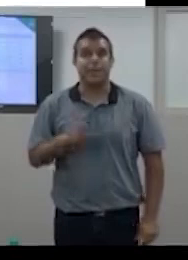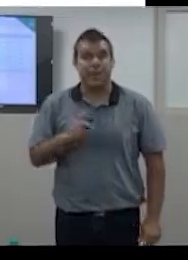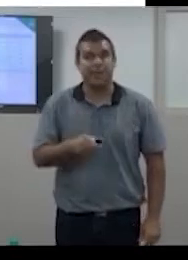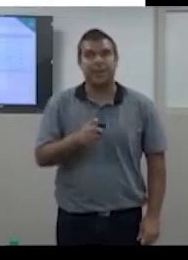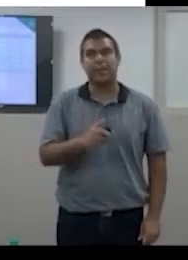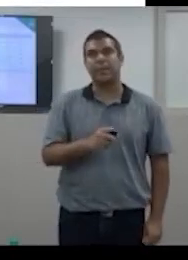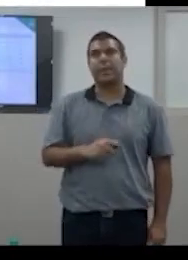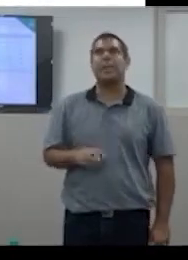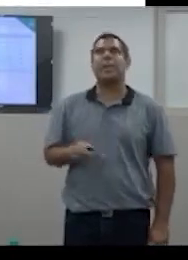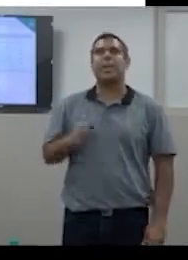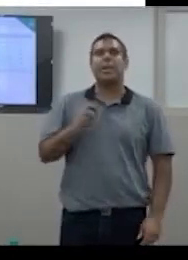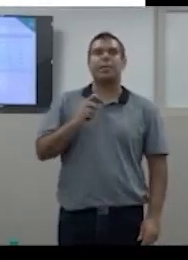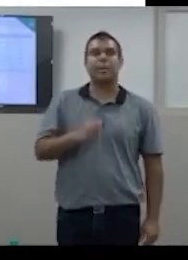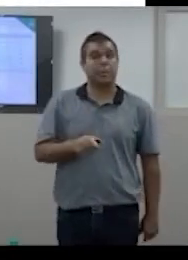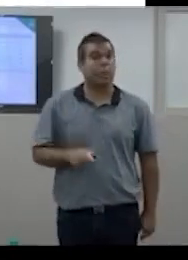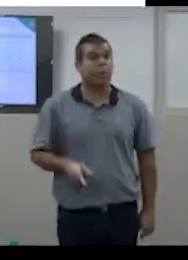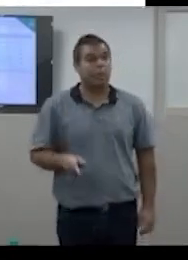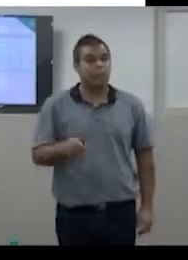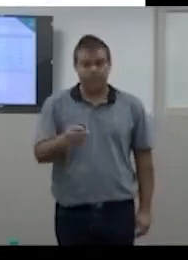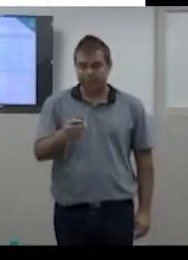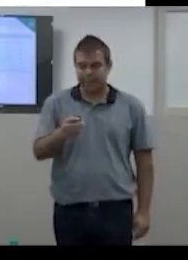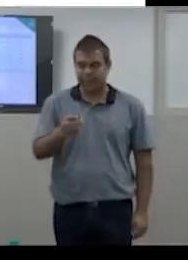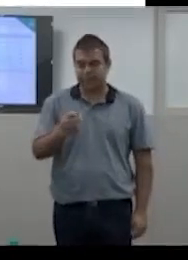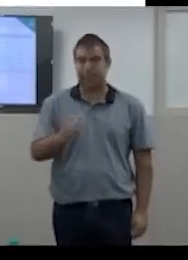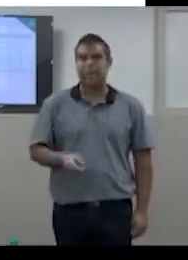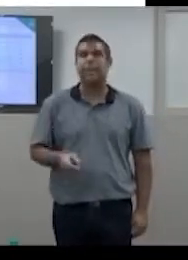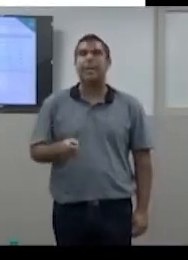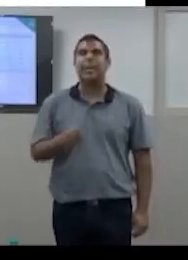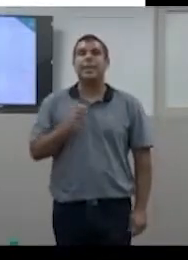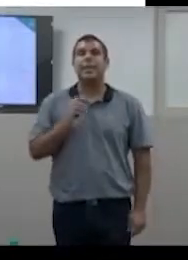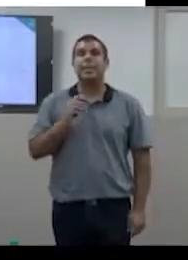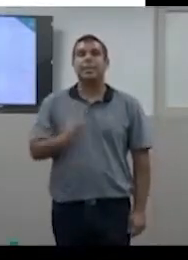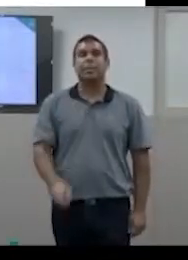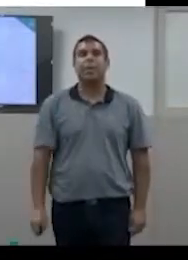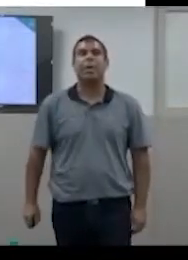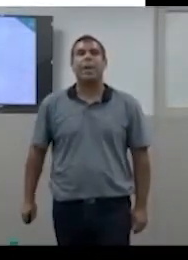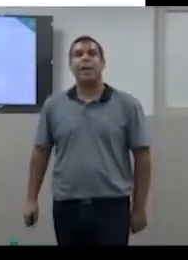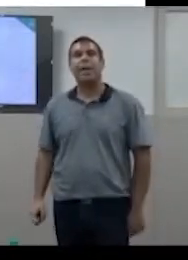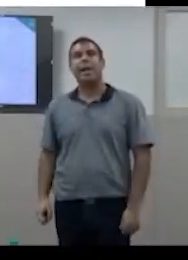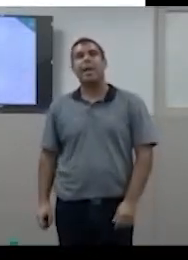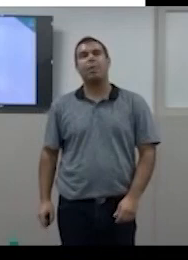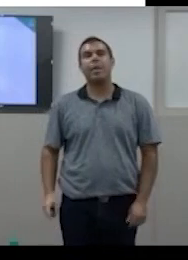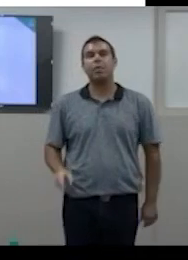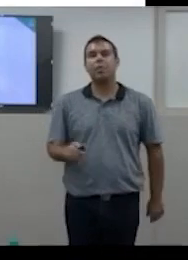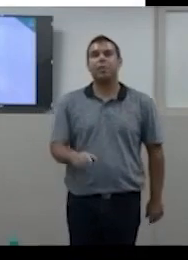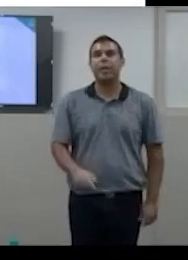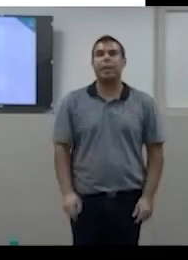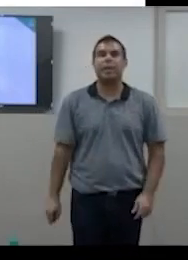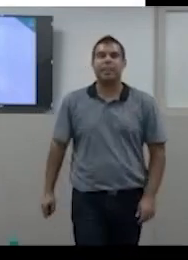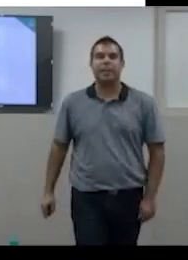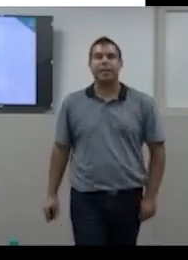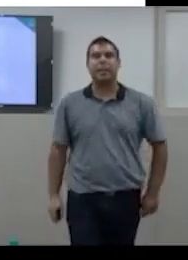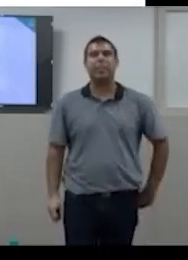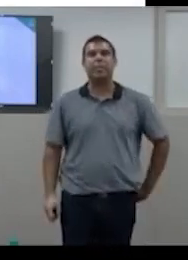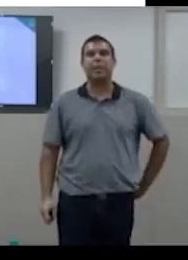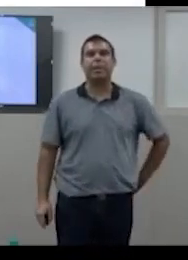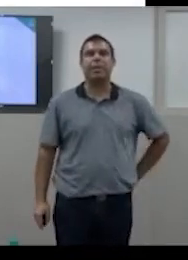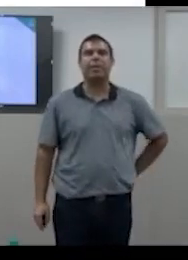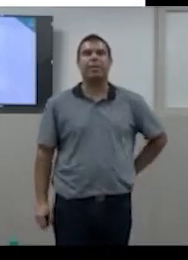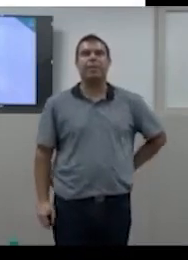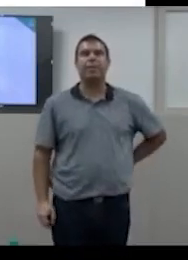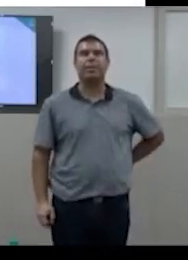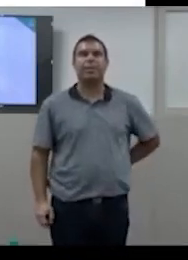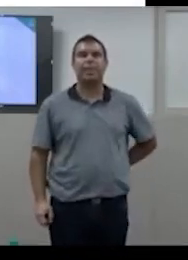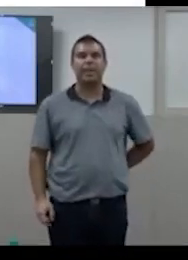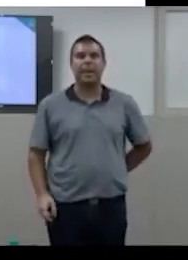forma sólida. Beleza? Então assim, não tem só água como referência não, ok? Então assim, pessoal, o que a gente consegue estar trabalhando com